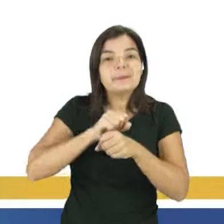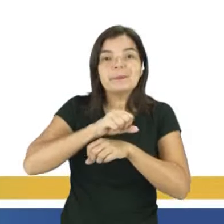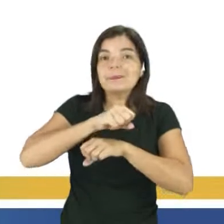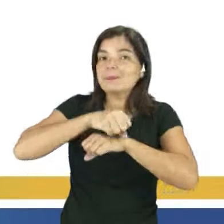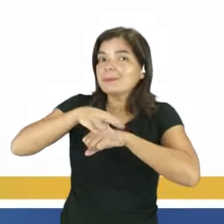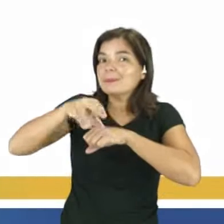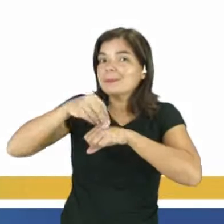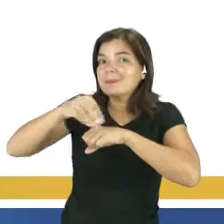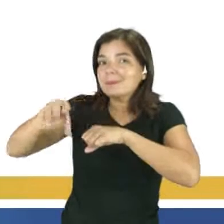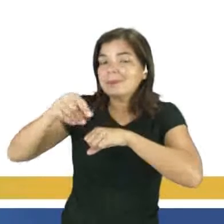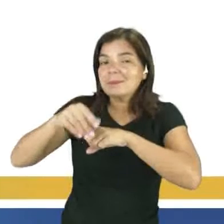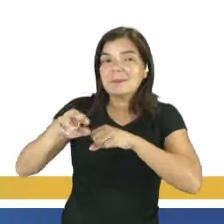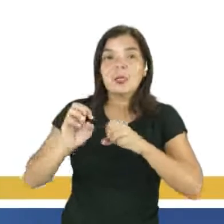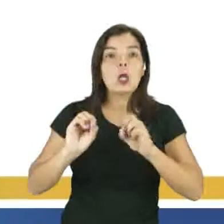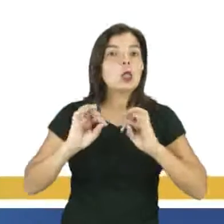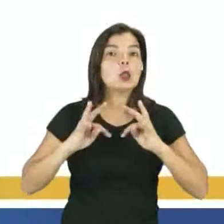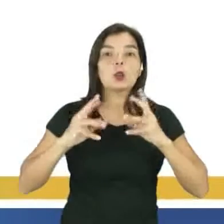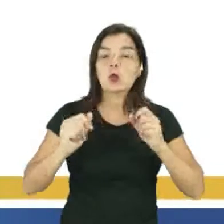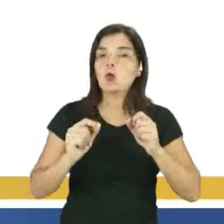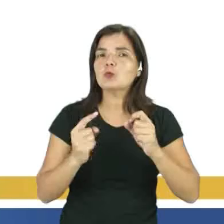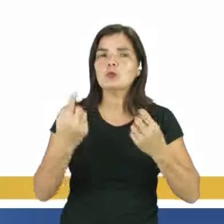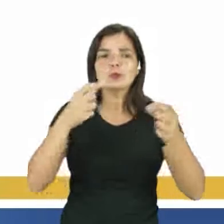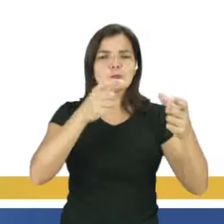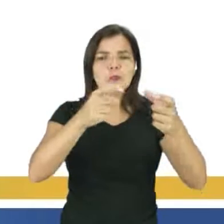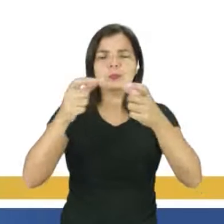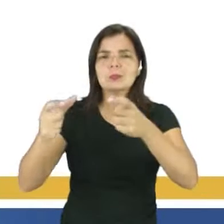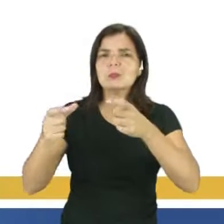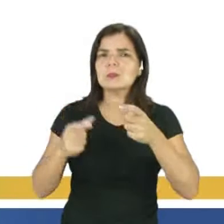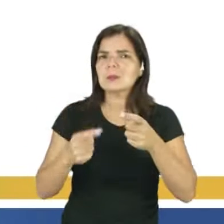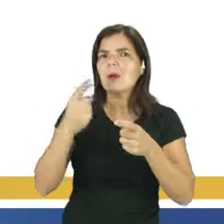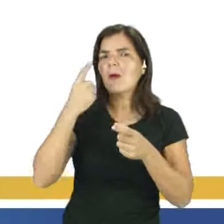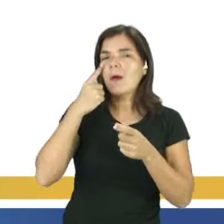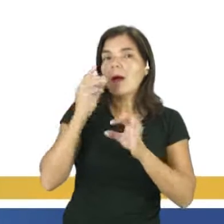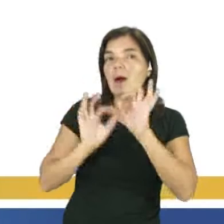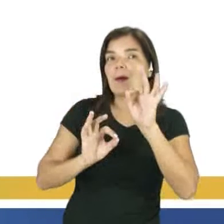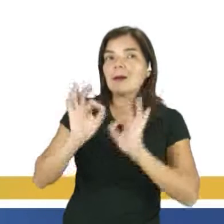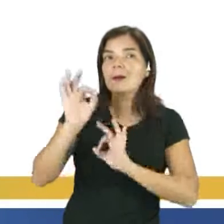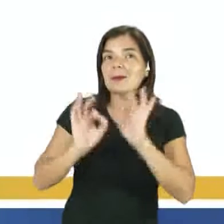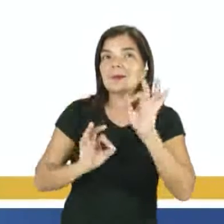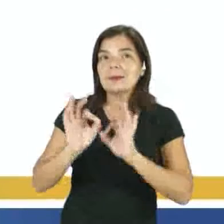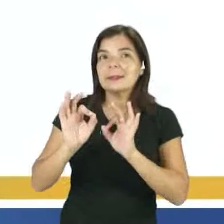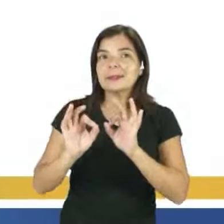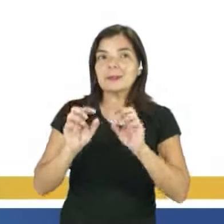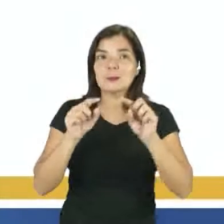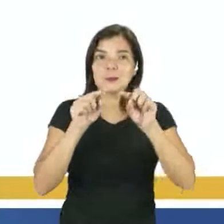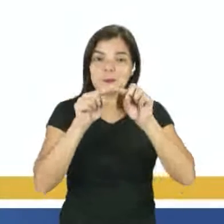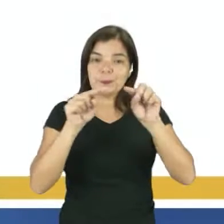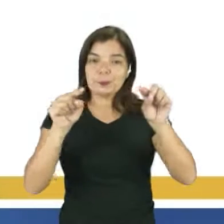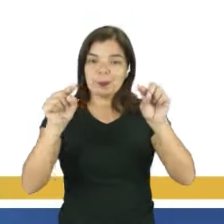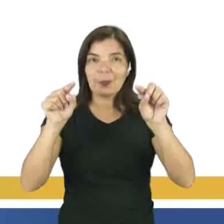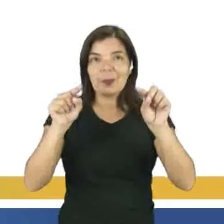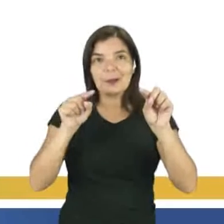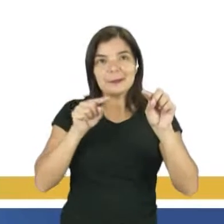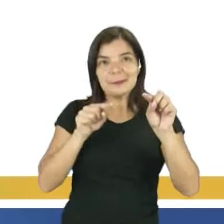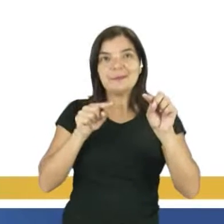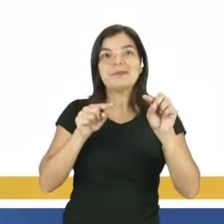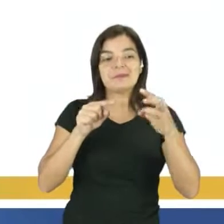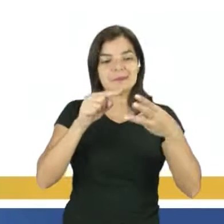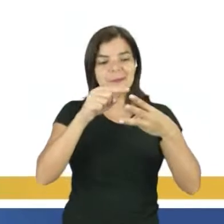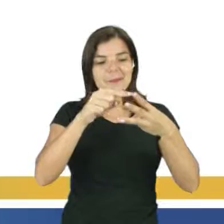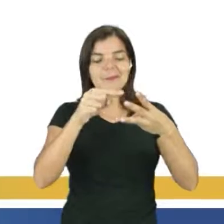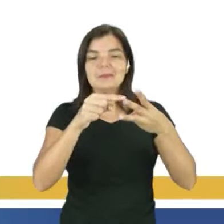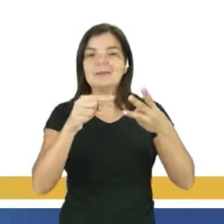por todas as direções, né? E aí você acaba formando um plano que é determinado por esses